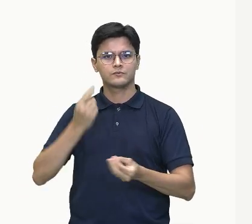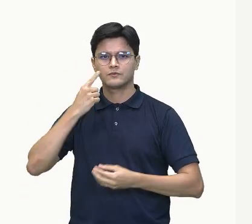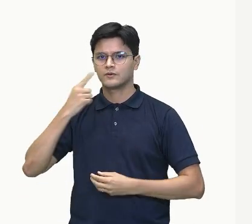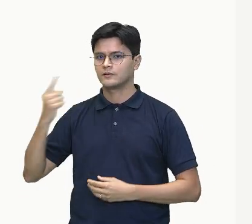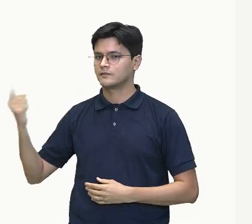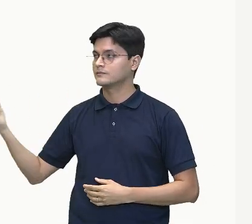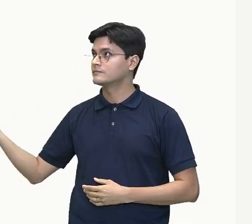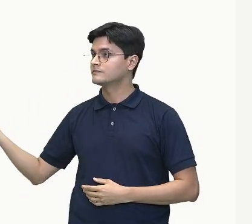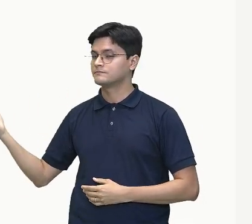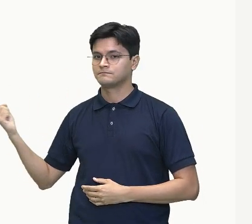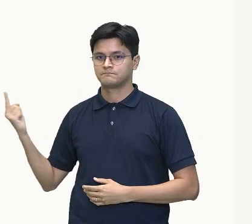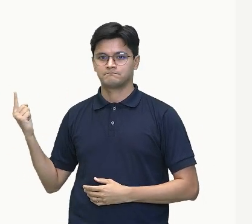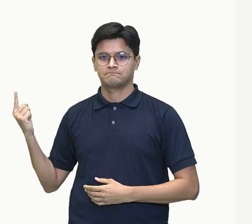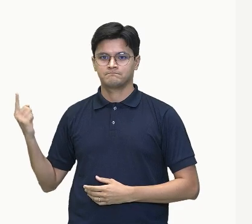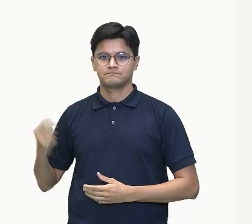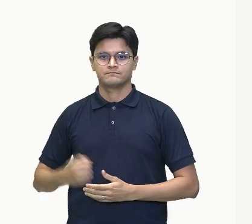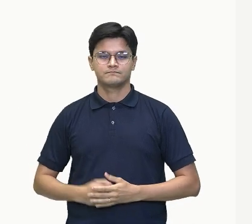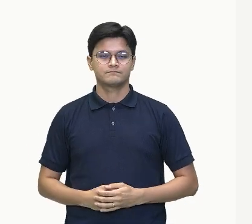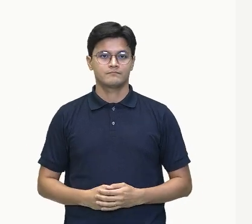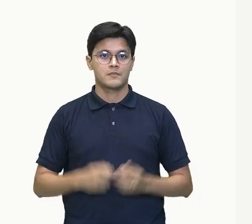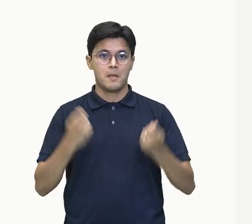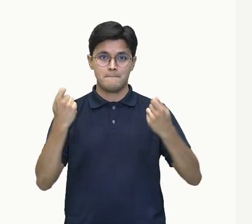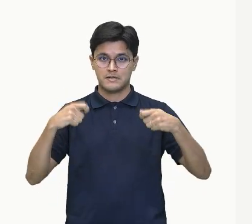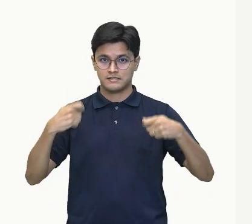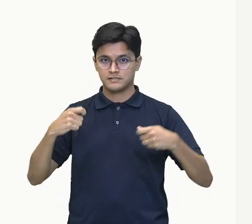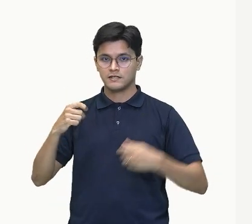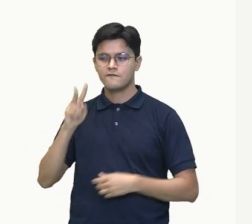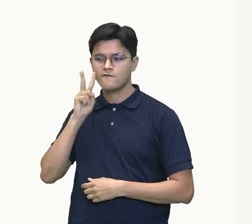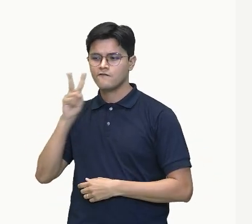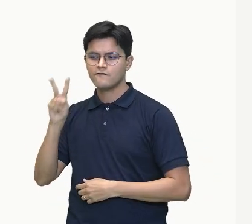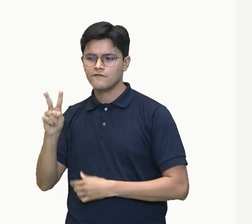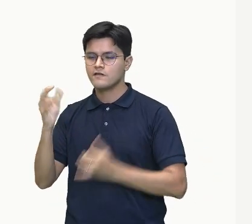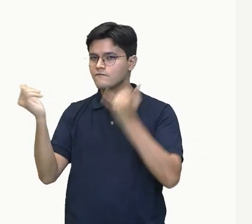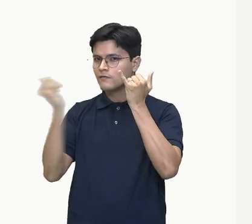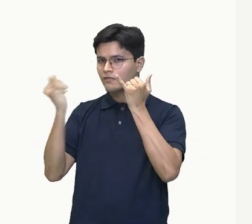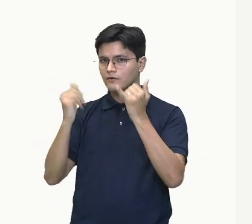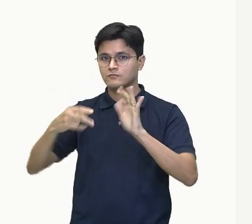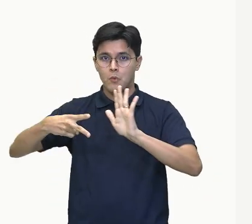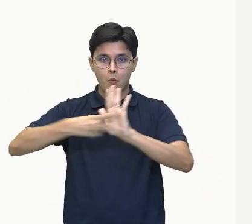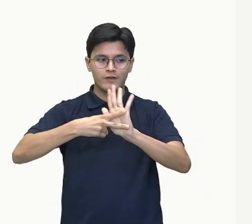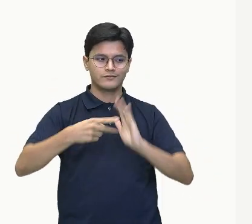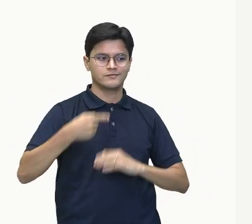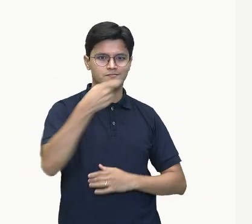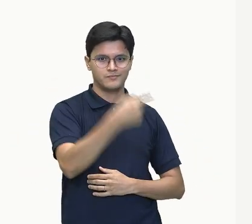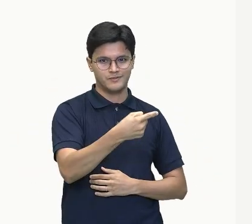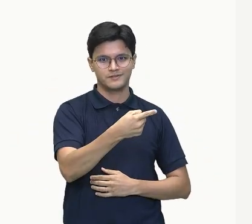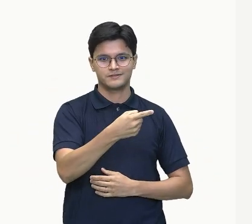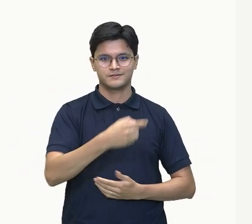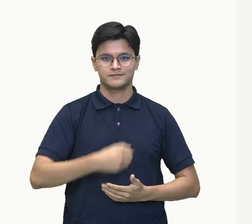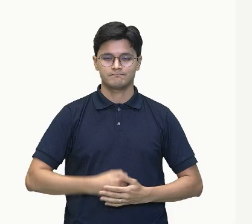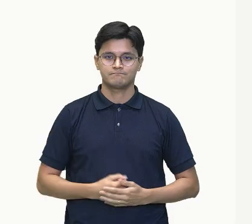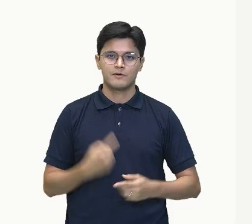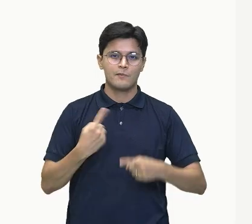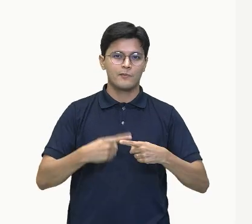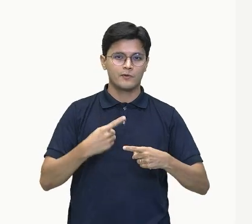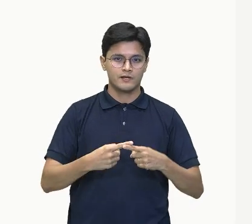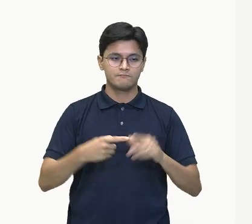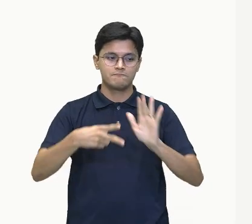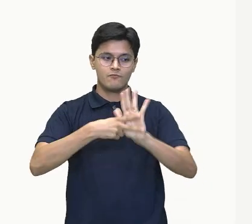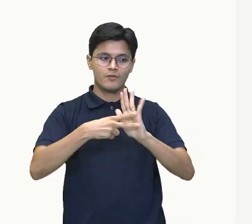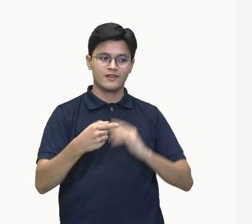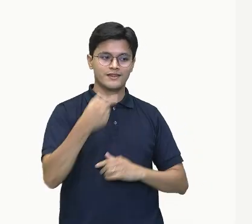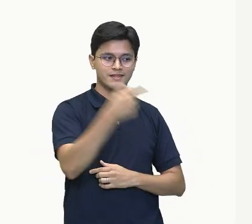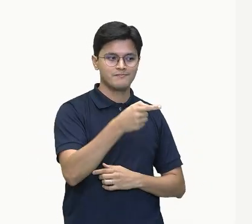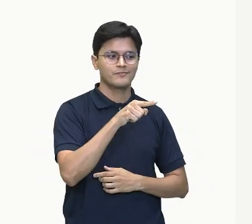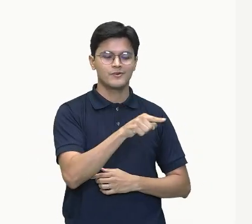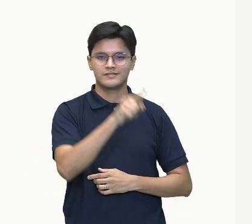Eu tenho que olhar, então, para essa informação aqui, ó, depois da igualdade, né? Porque esse valor aí, 16, na verdade,